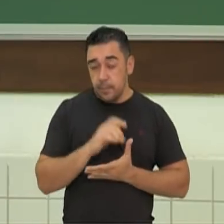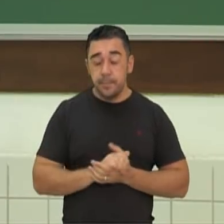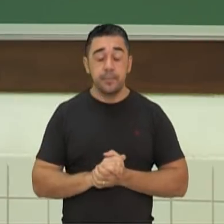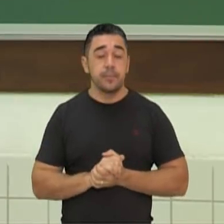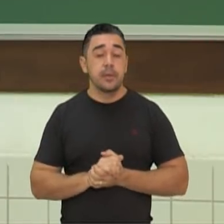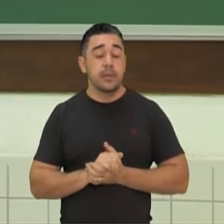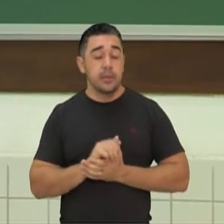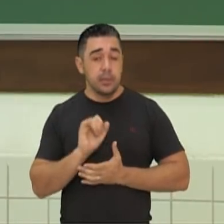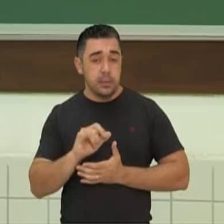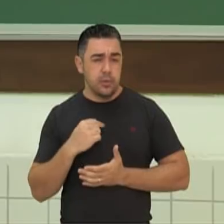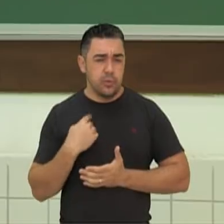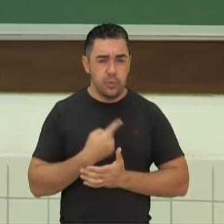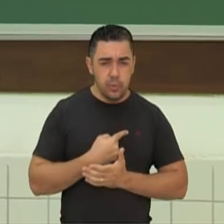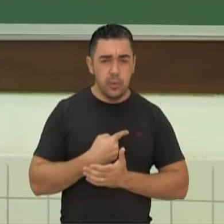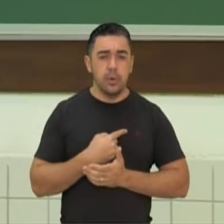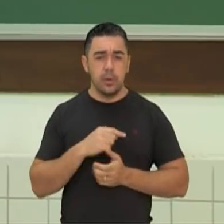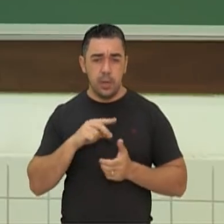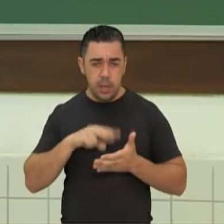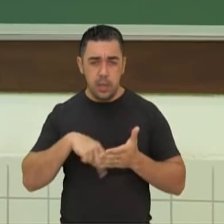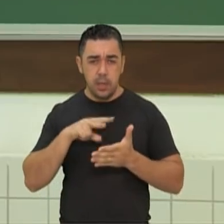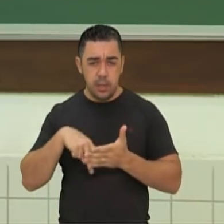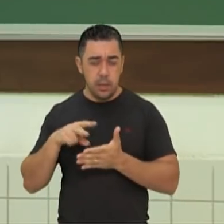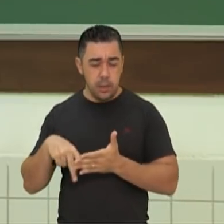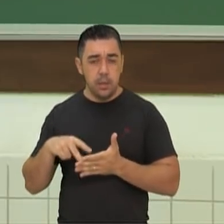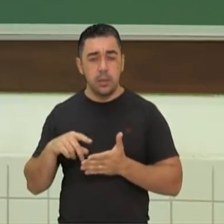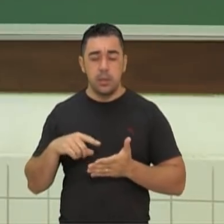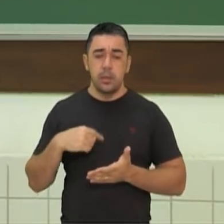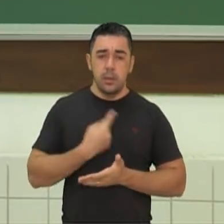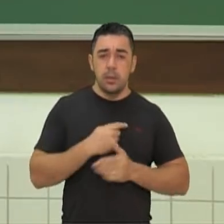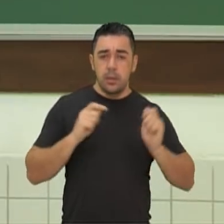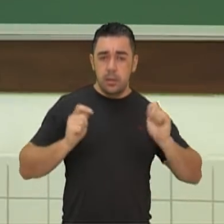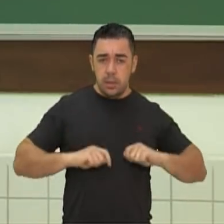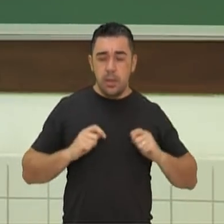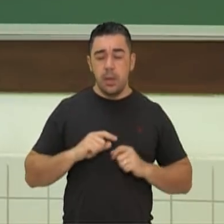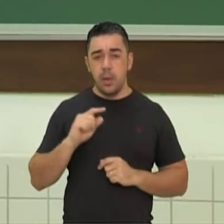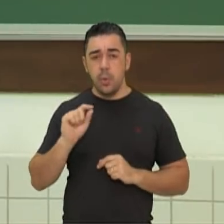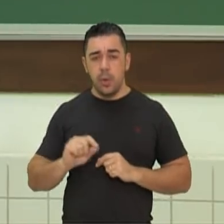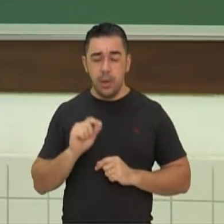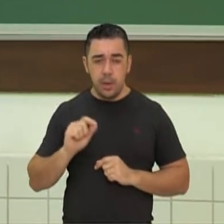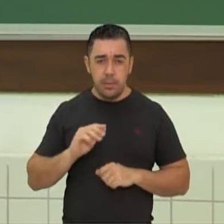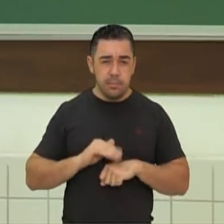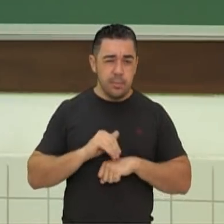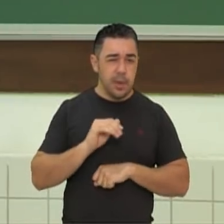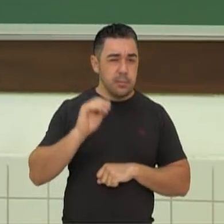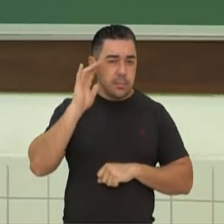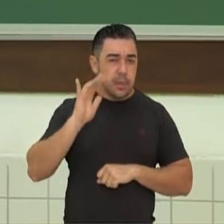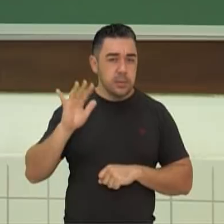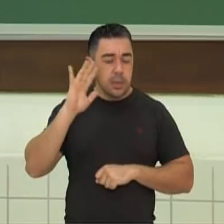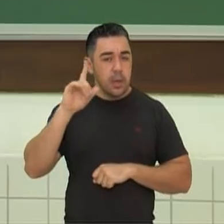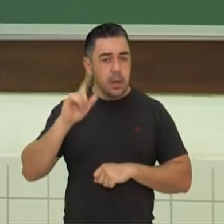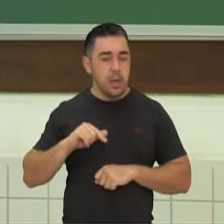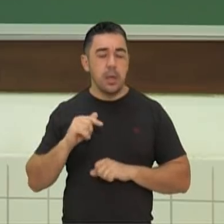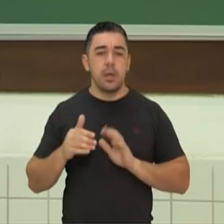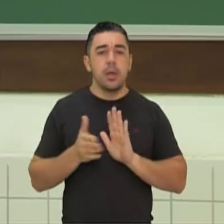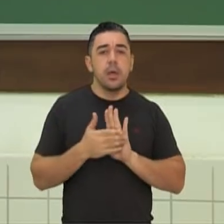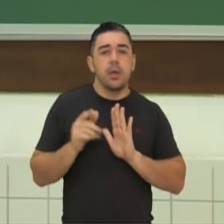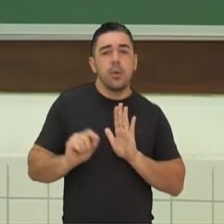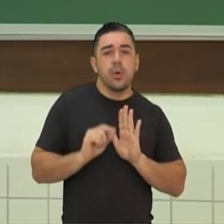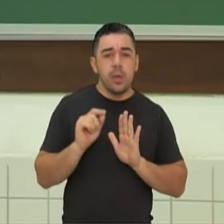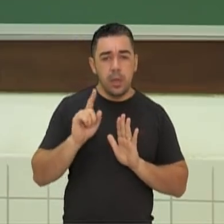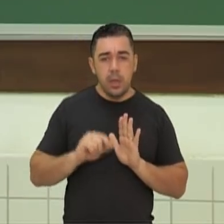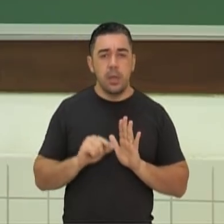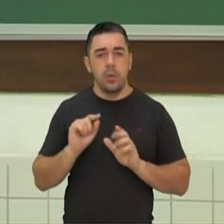Quando nós exercitamos a leitura, nós podemos, além de viajar, nos apropriarmos de um